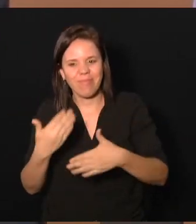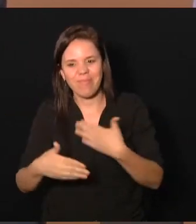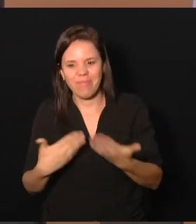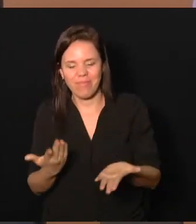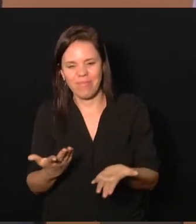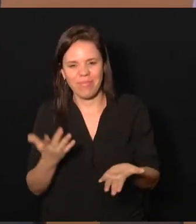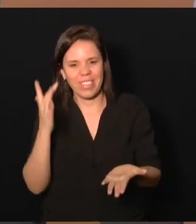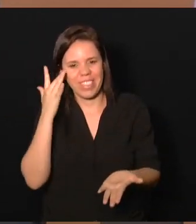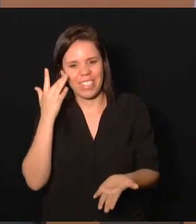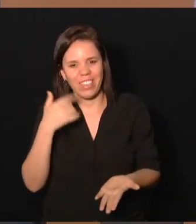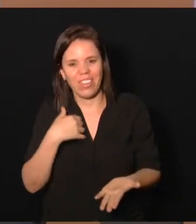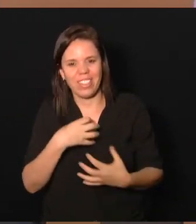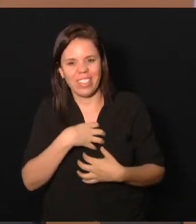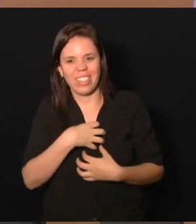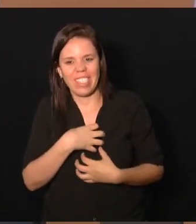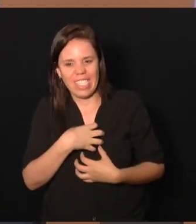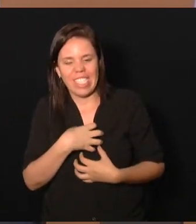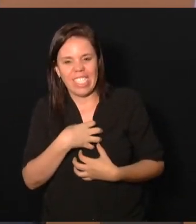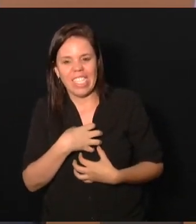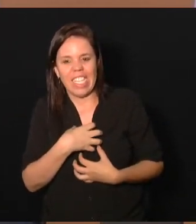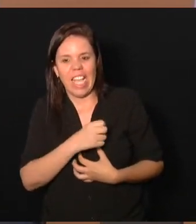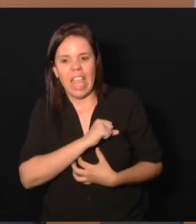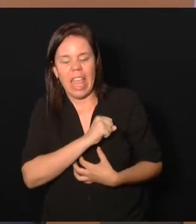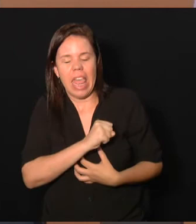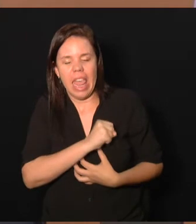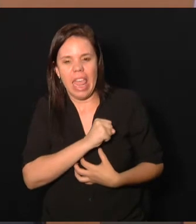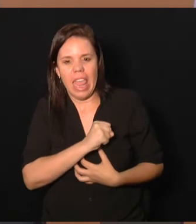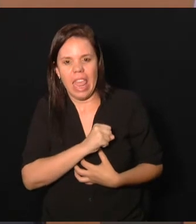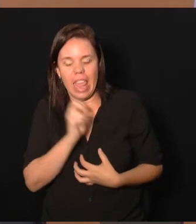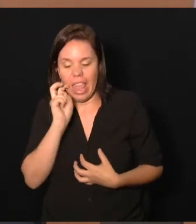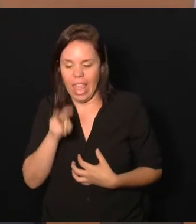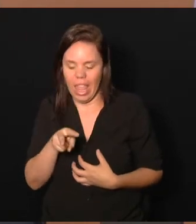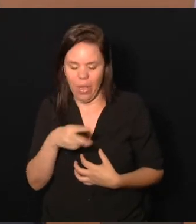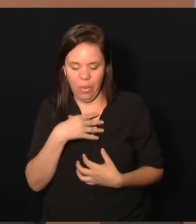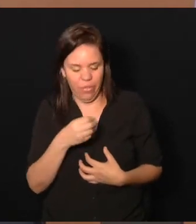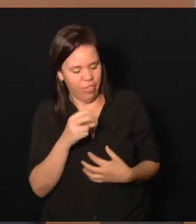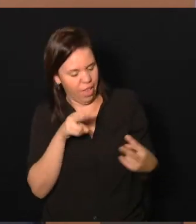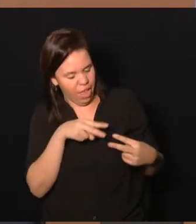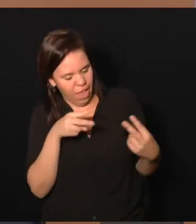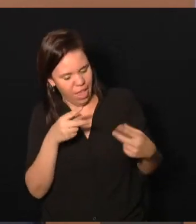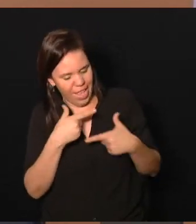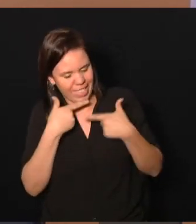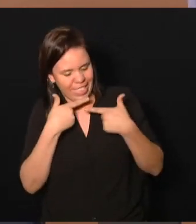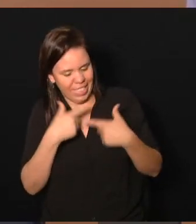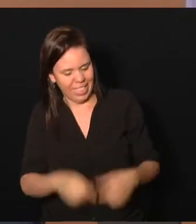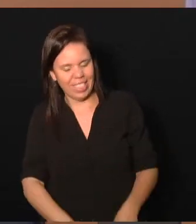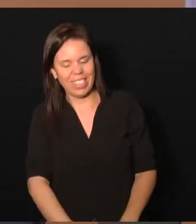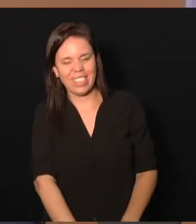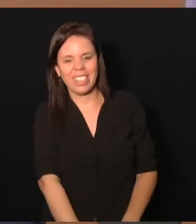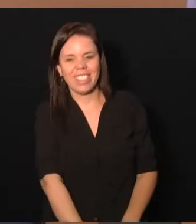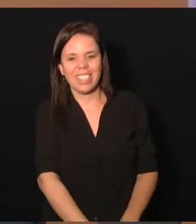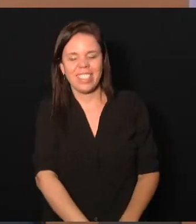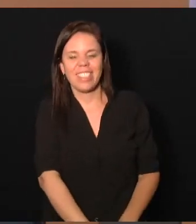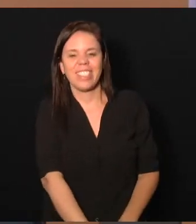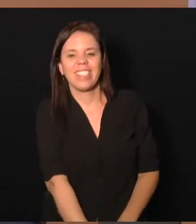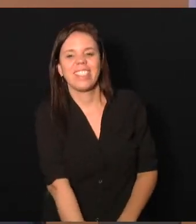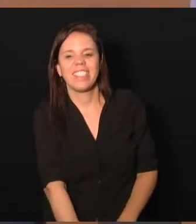que eu ia ter um infarto, eu olhava para o olhinho dele, brilhante, aquele sorriso meigo, e